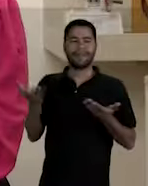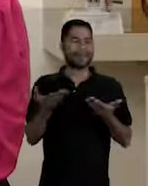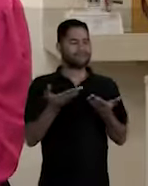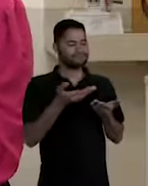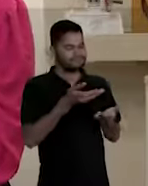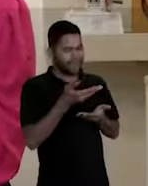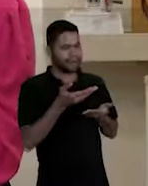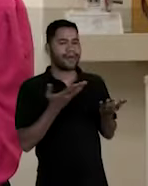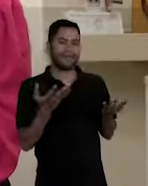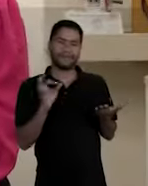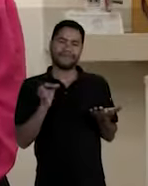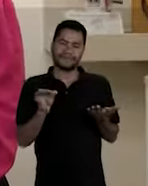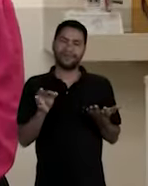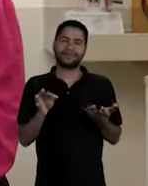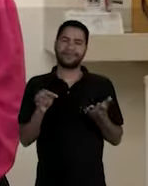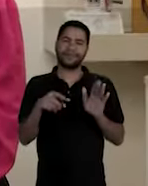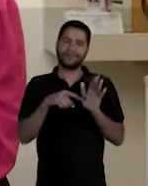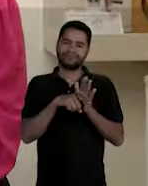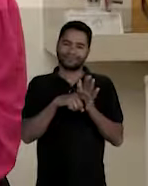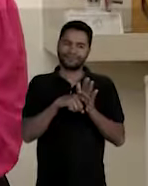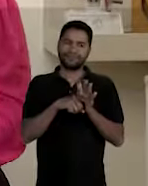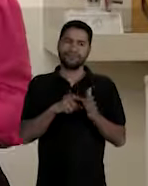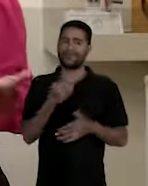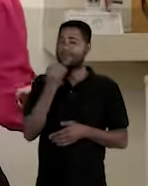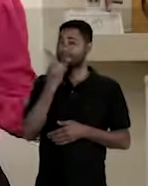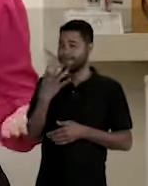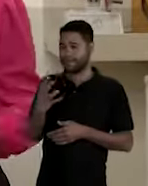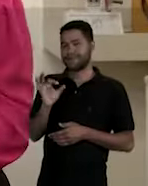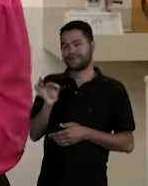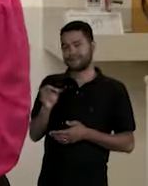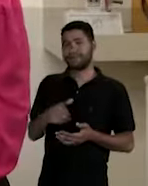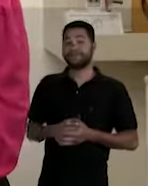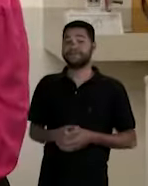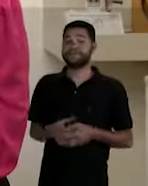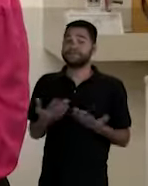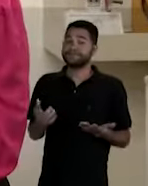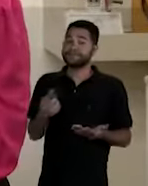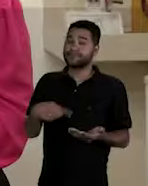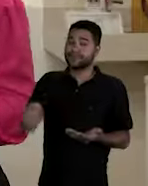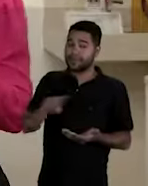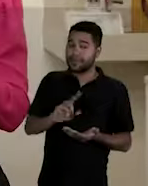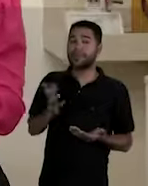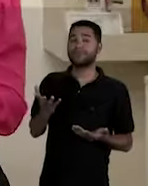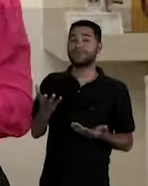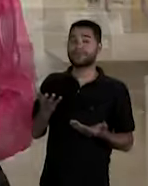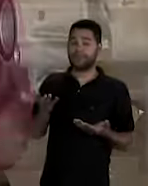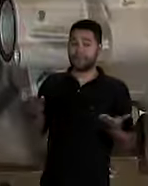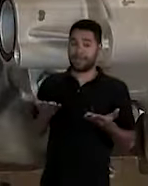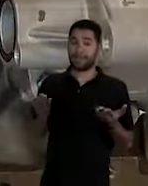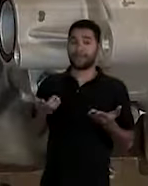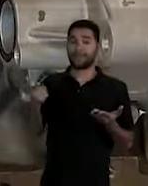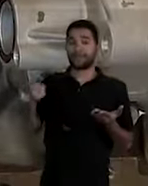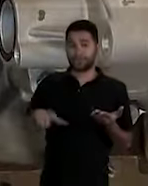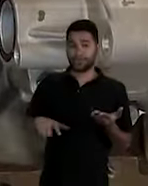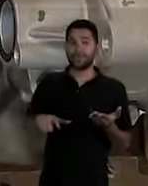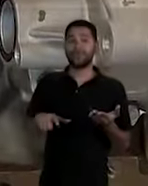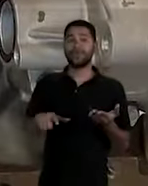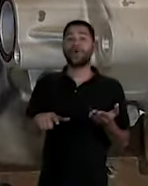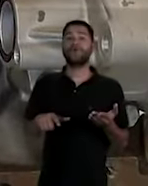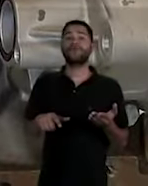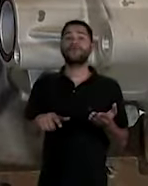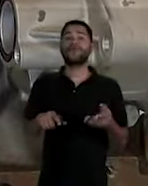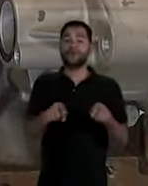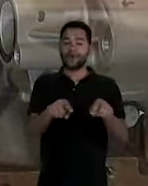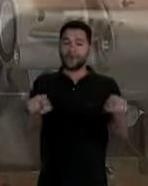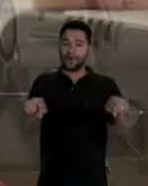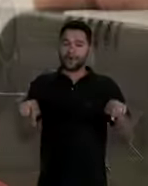conversa sobre ciência aí. Isso, foi muito bom. E então, nós voltaremos ao estúdio para a conclusão